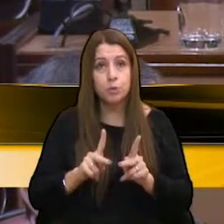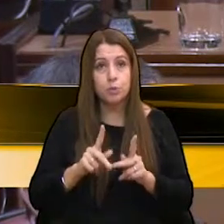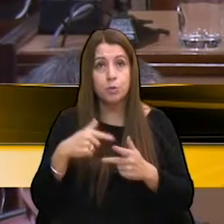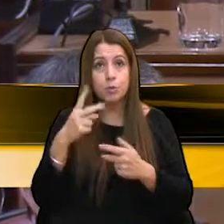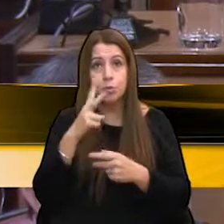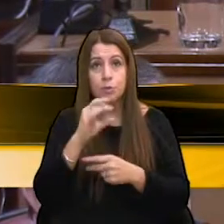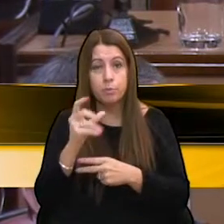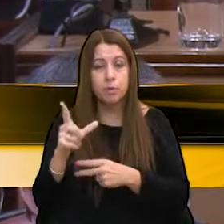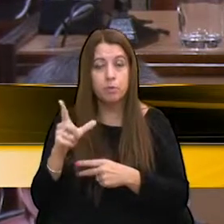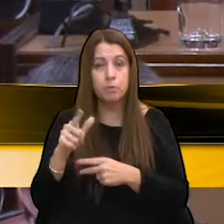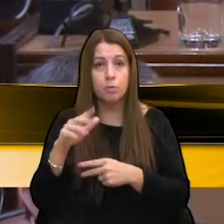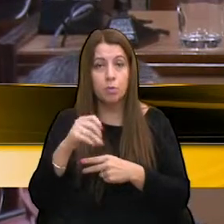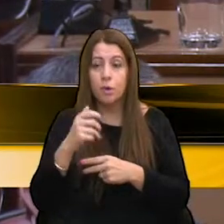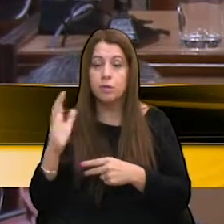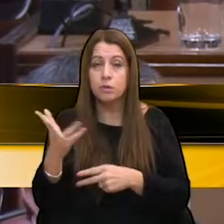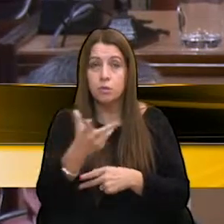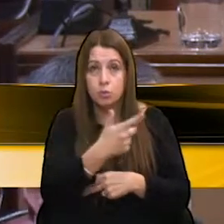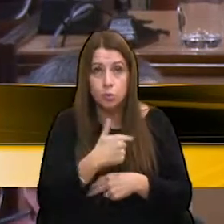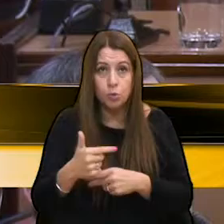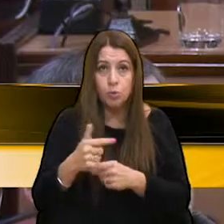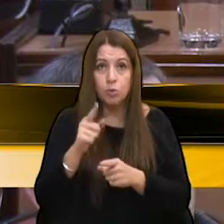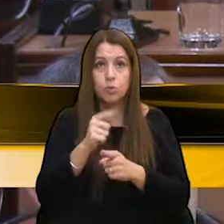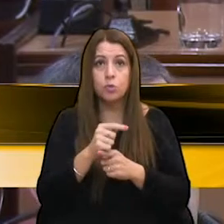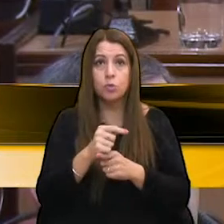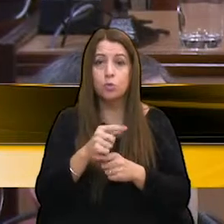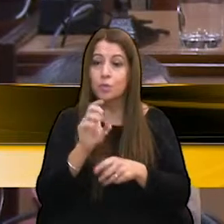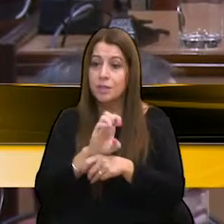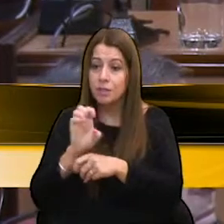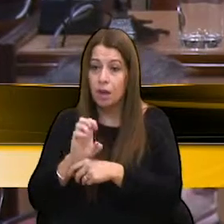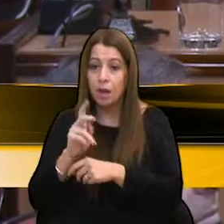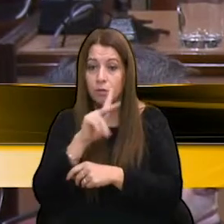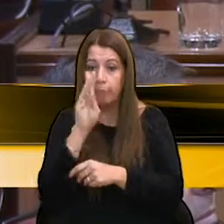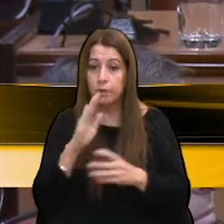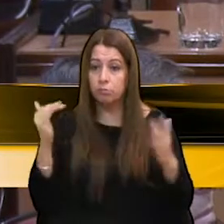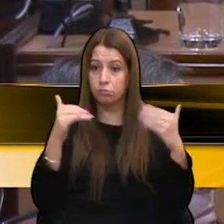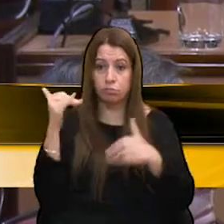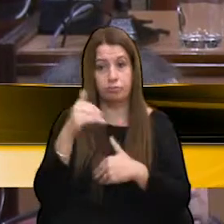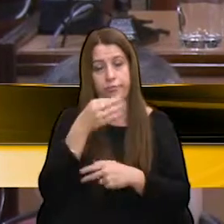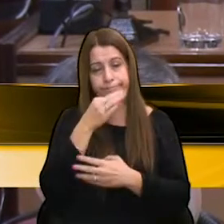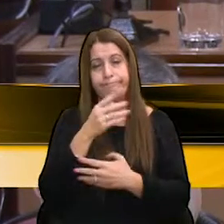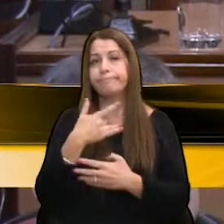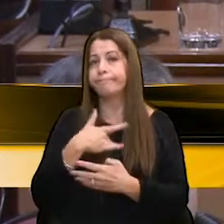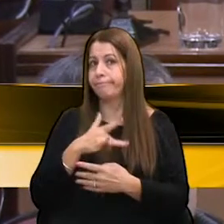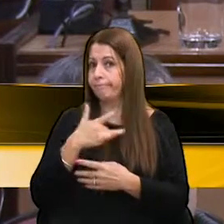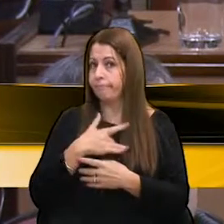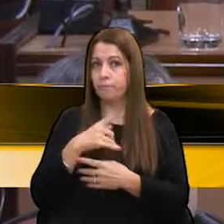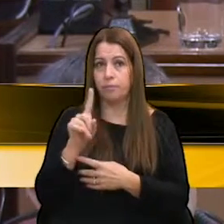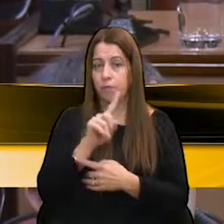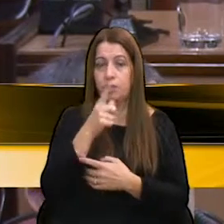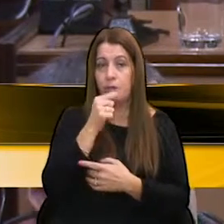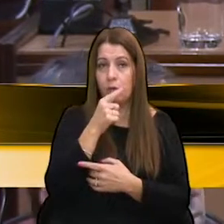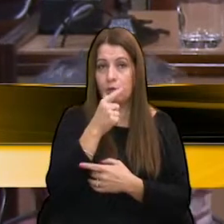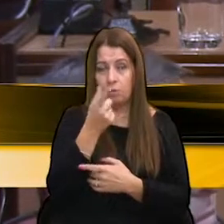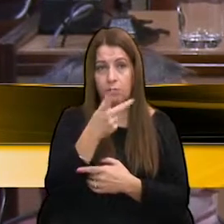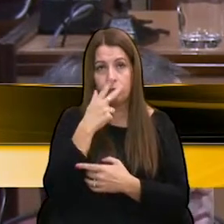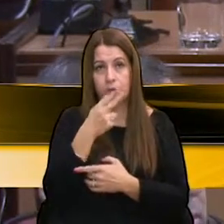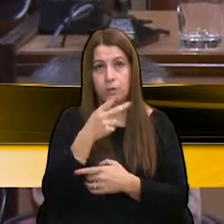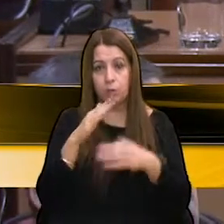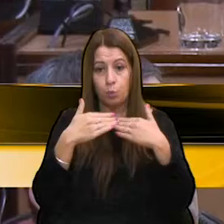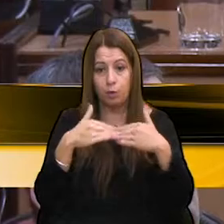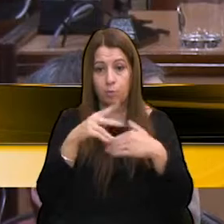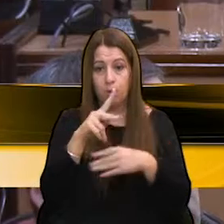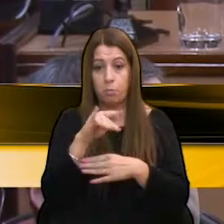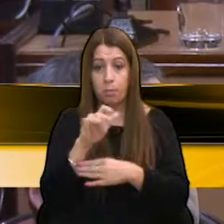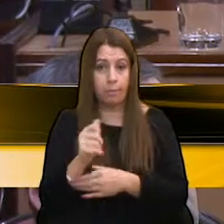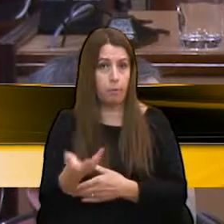Sul, o resto não, a grande maioria era do Estado e do Brasil. Olha, é lamentável isso, negar uma água, justamente quando o senhor fala, tem um caminhão